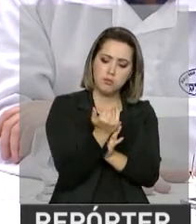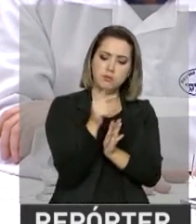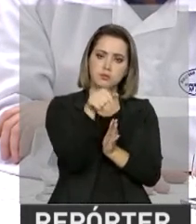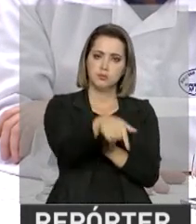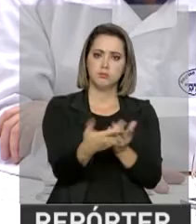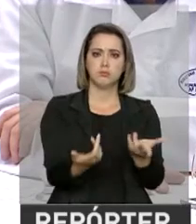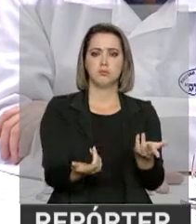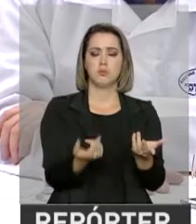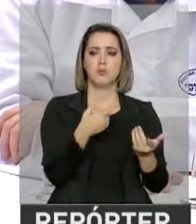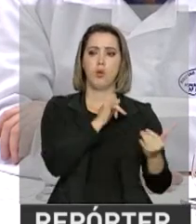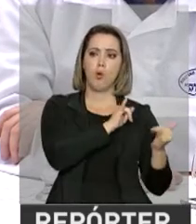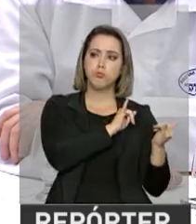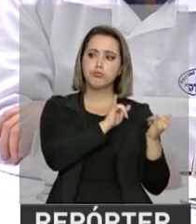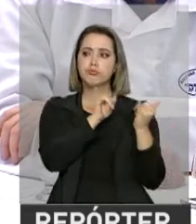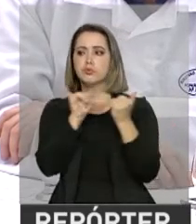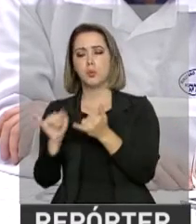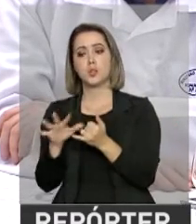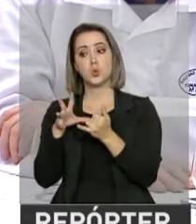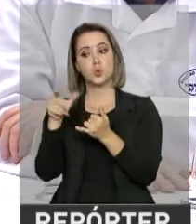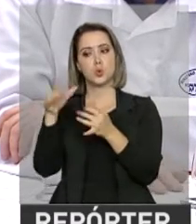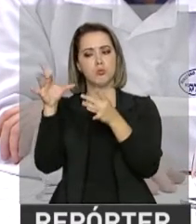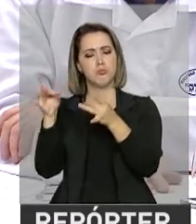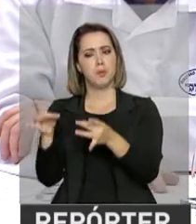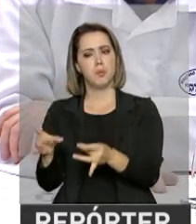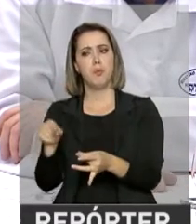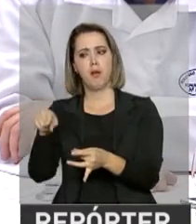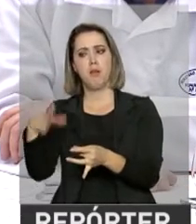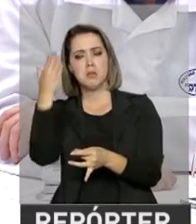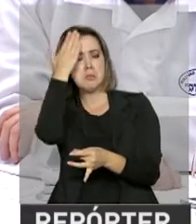em que nós fornecemos as informações,